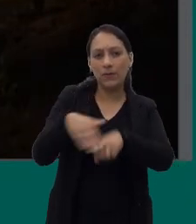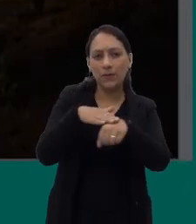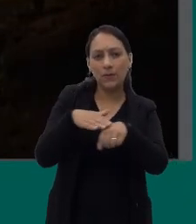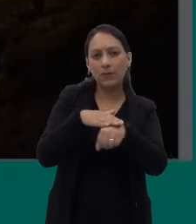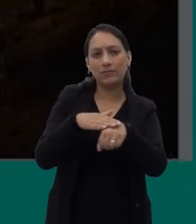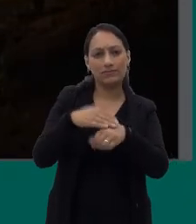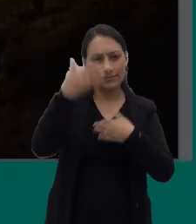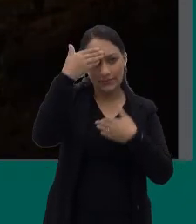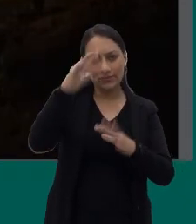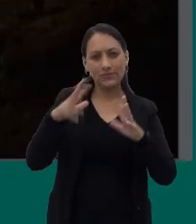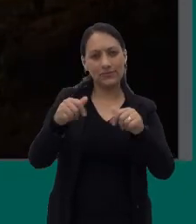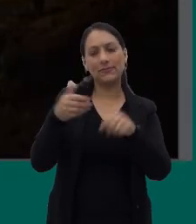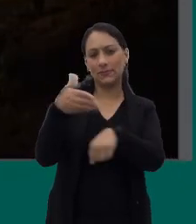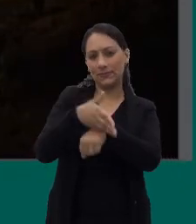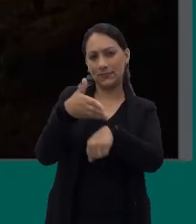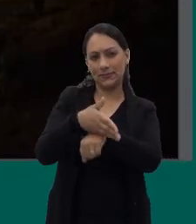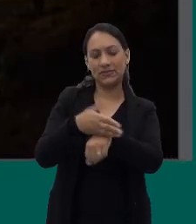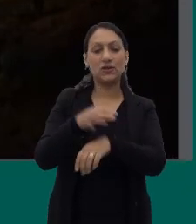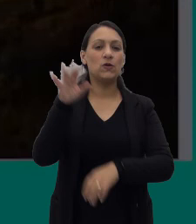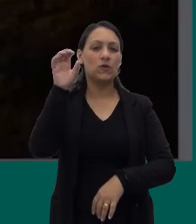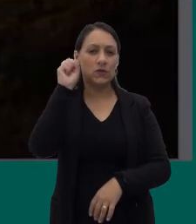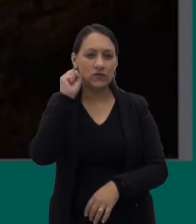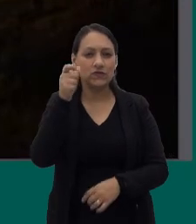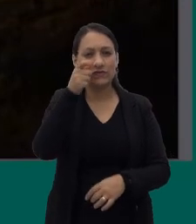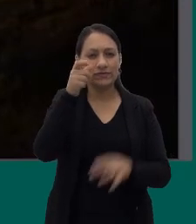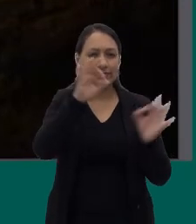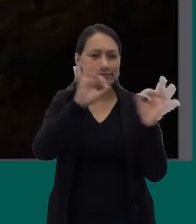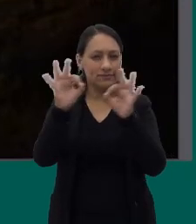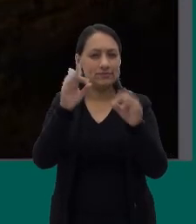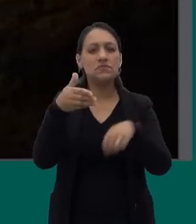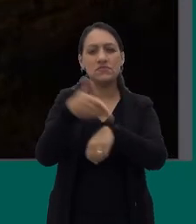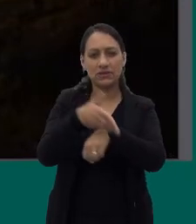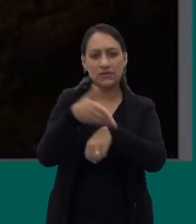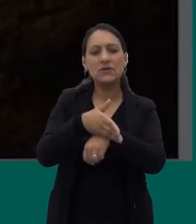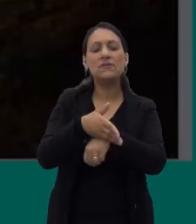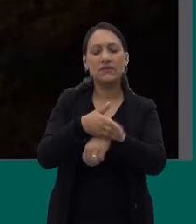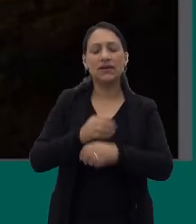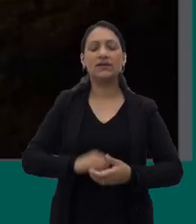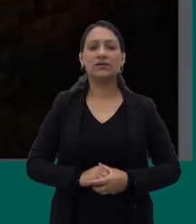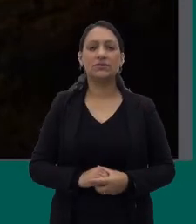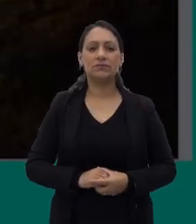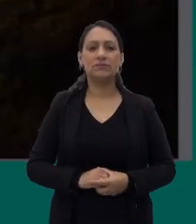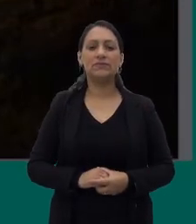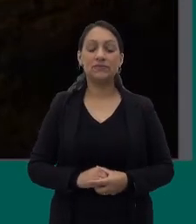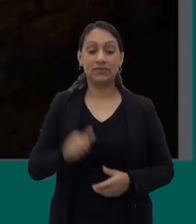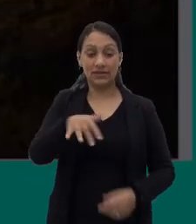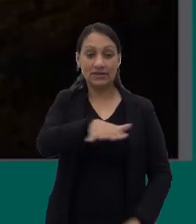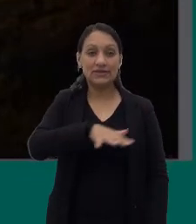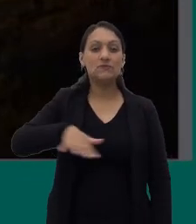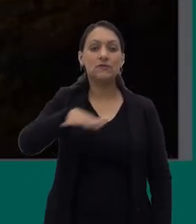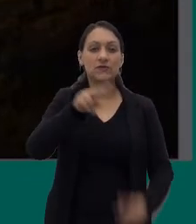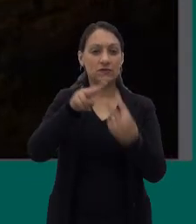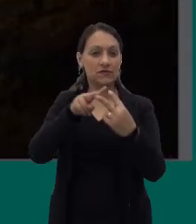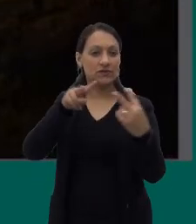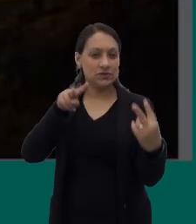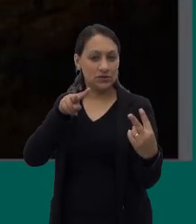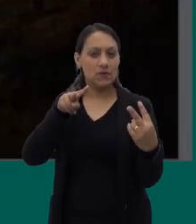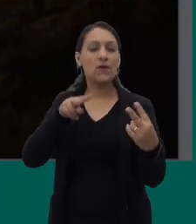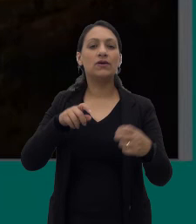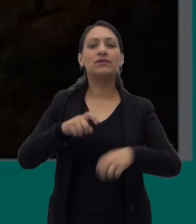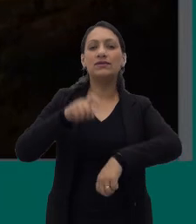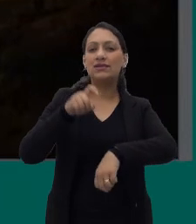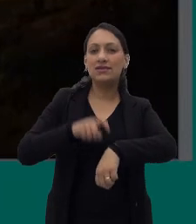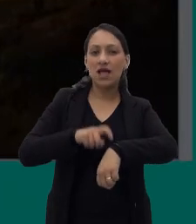os nossos participantes ouvintes também por participarem, né, desse espaço virtual, então, do Tá Na